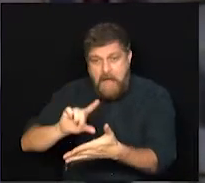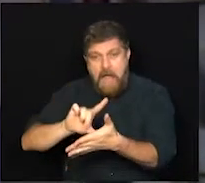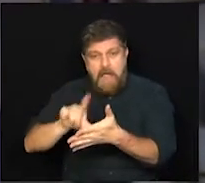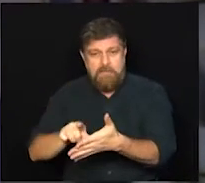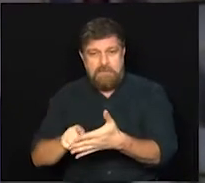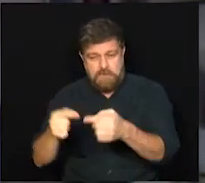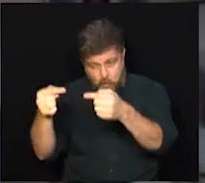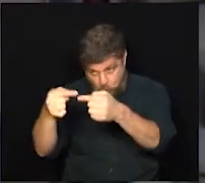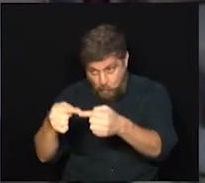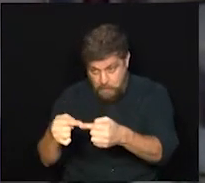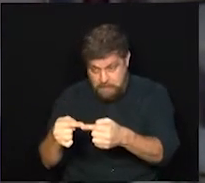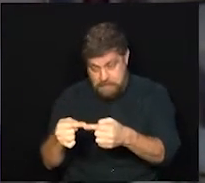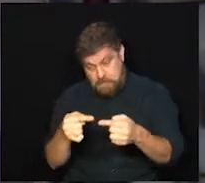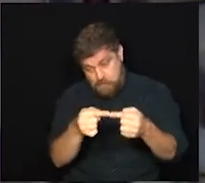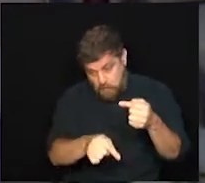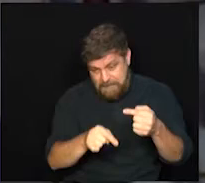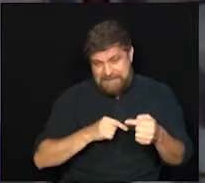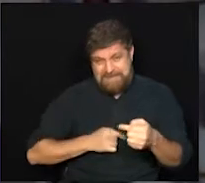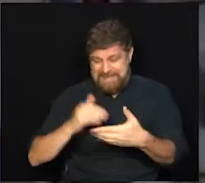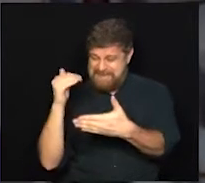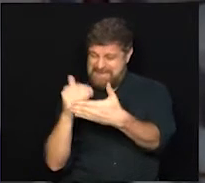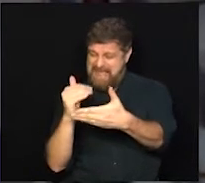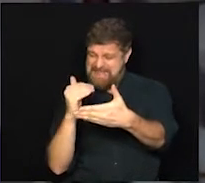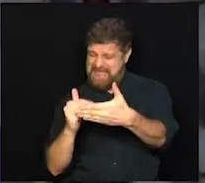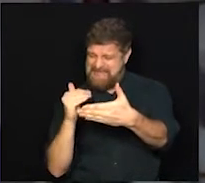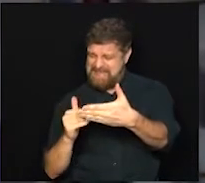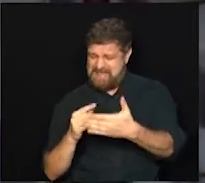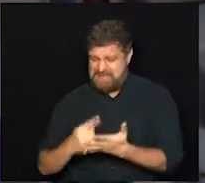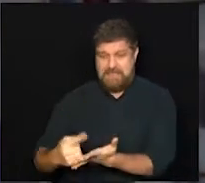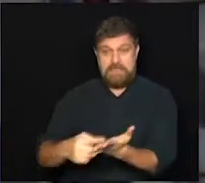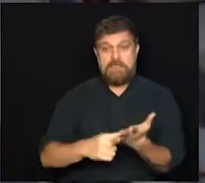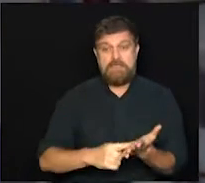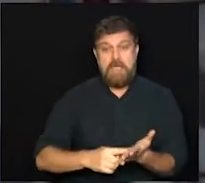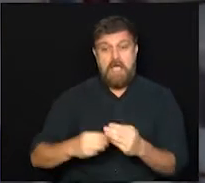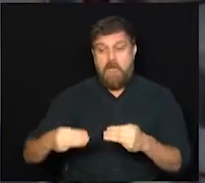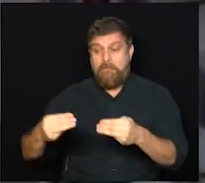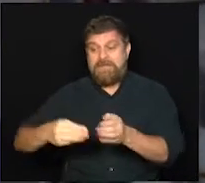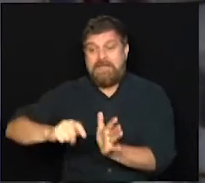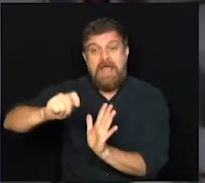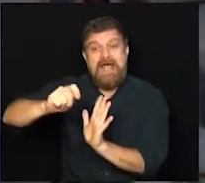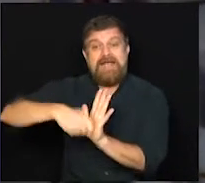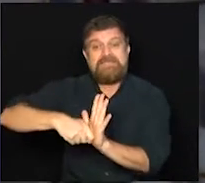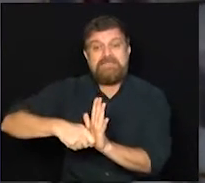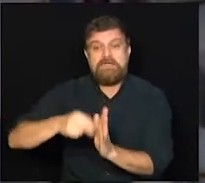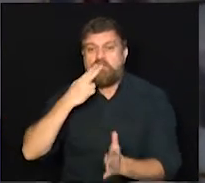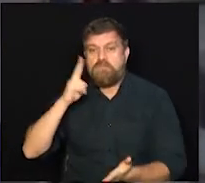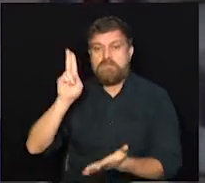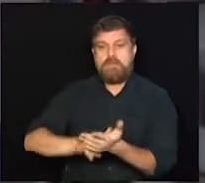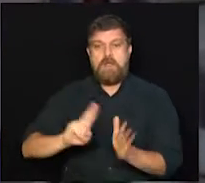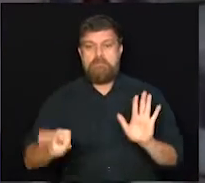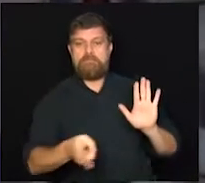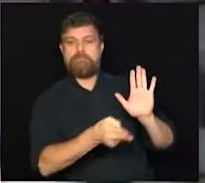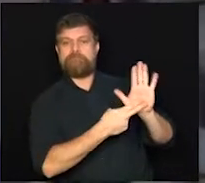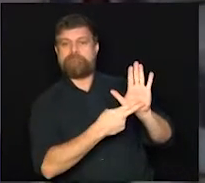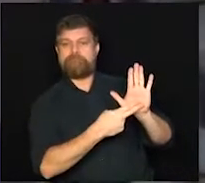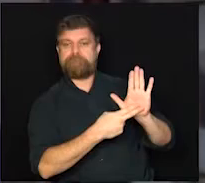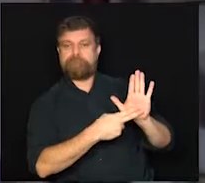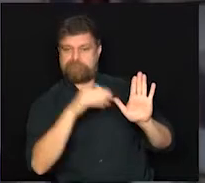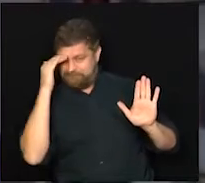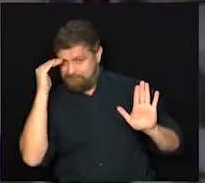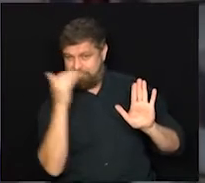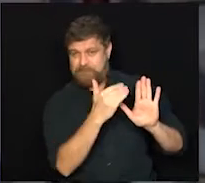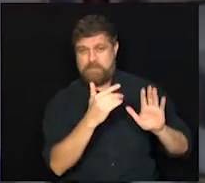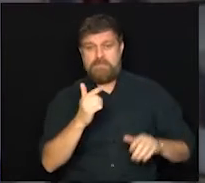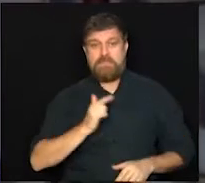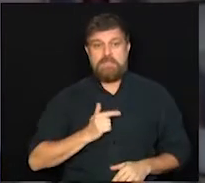de acordo com exatamente o que foi pactuado e assinasse embaixo o seu compromisso de cumprir. E nós tínhamos o aval